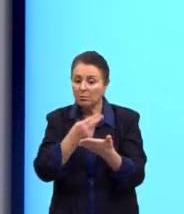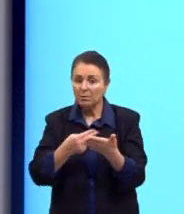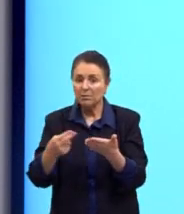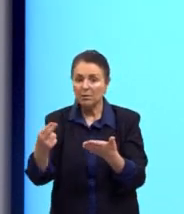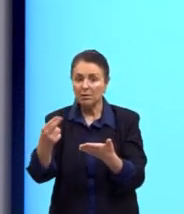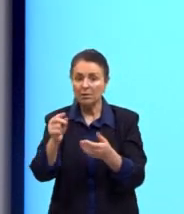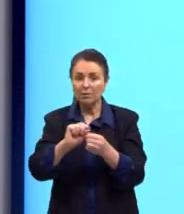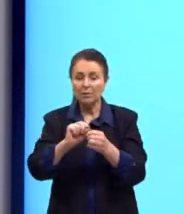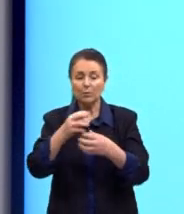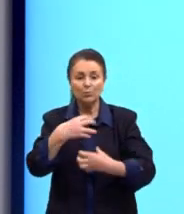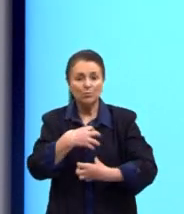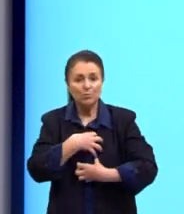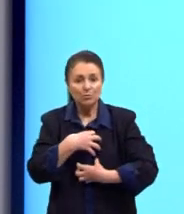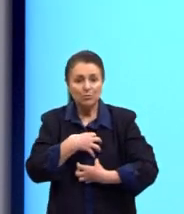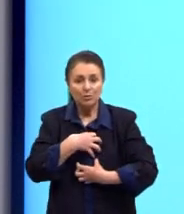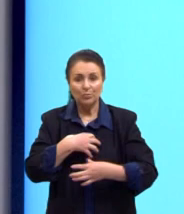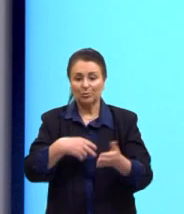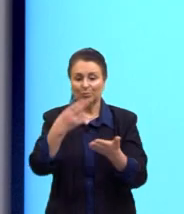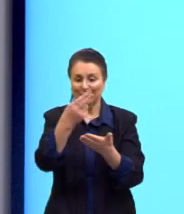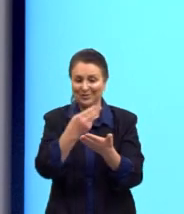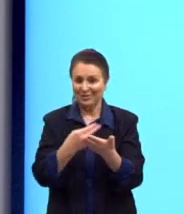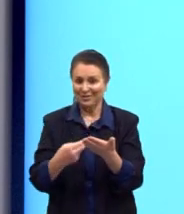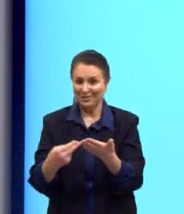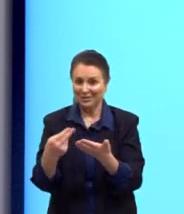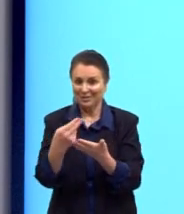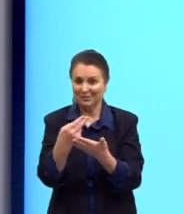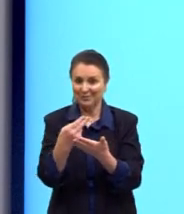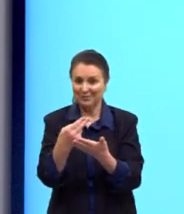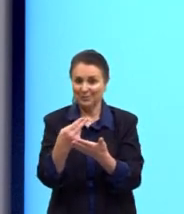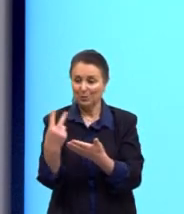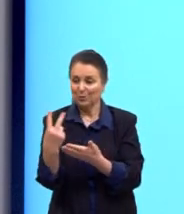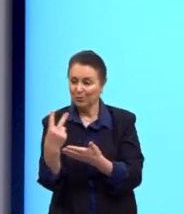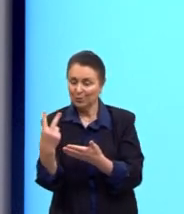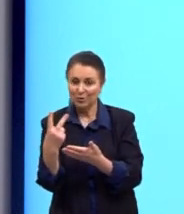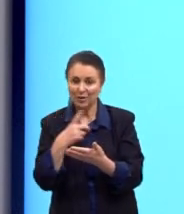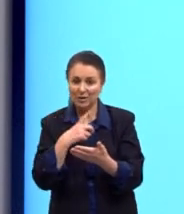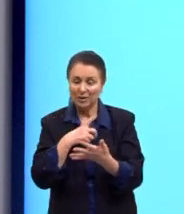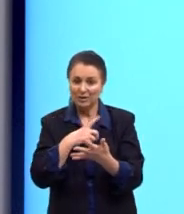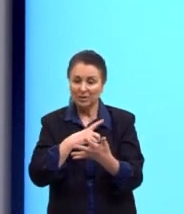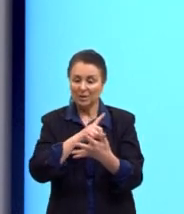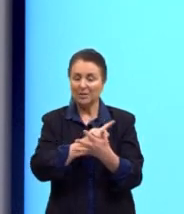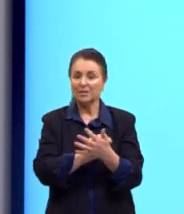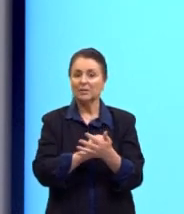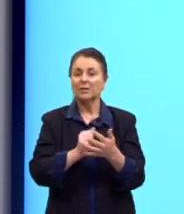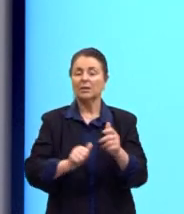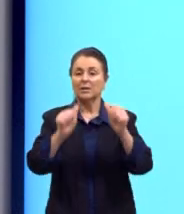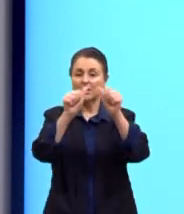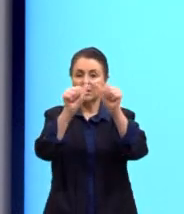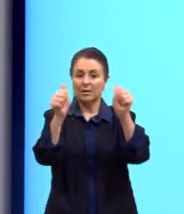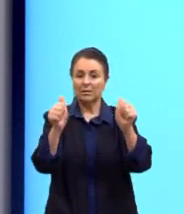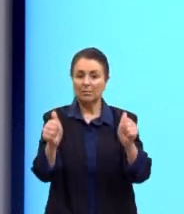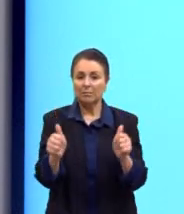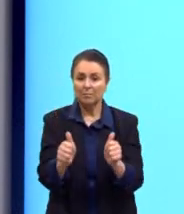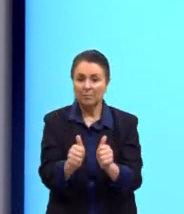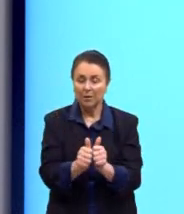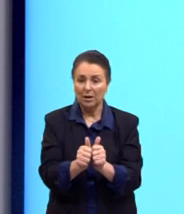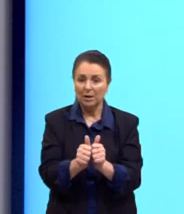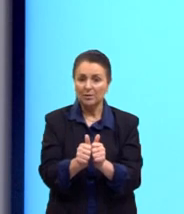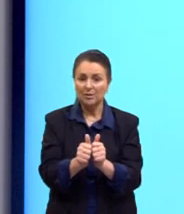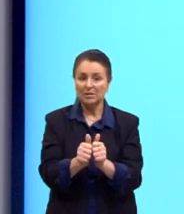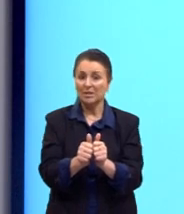dar sentido ao nosso desenho eles ele pertence ali a imagens que a gente considera como